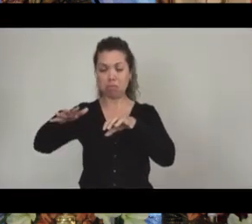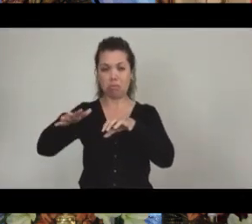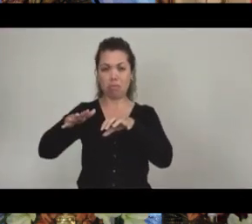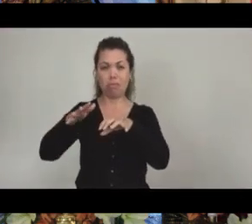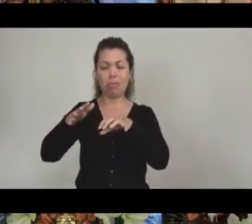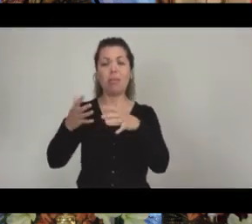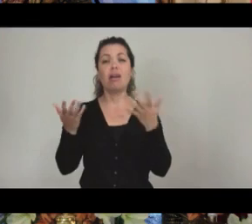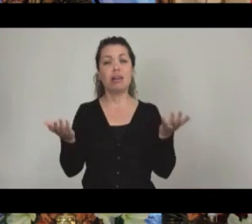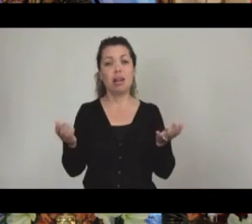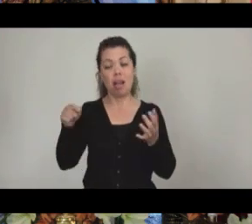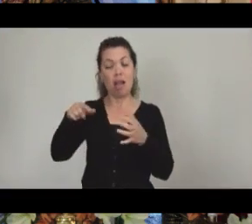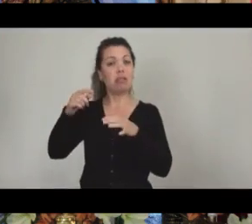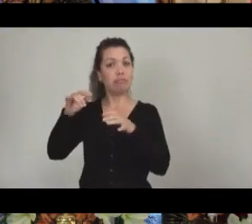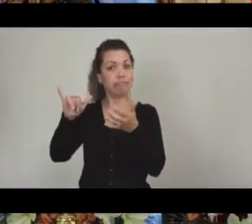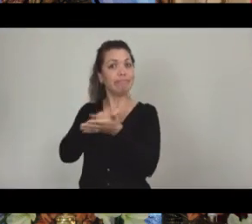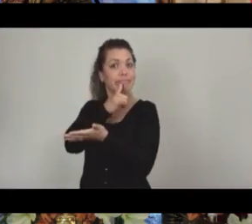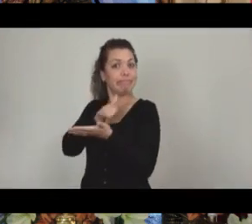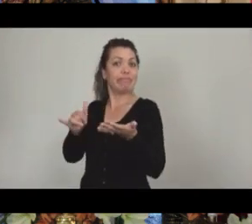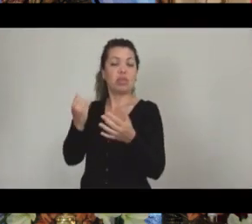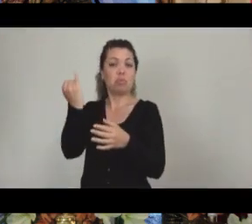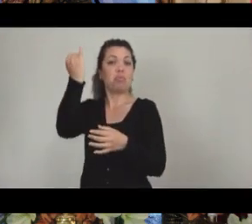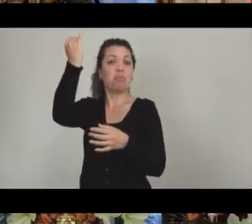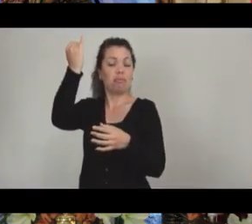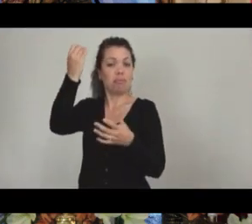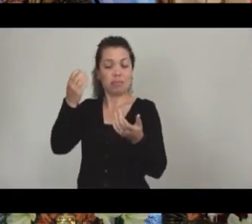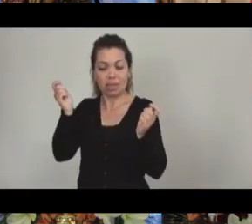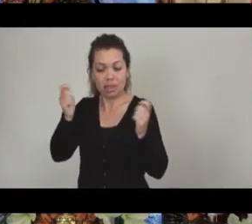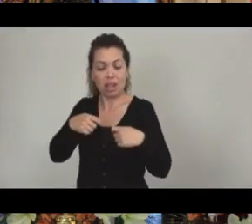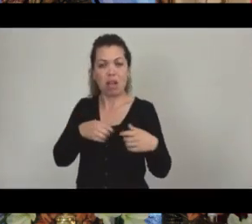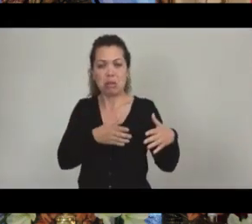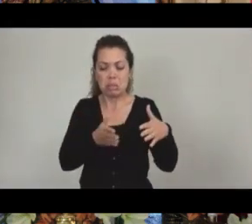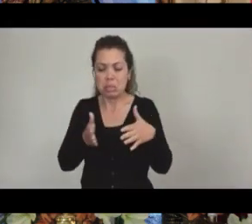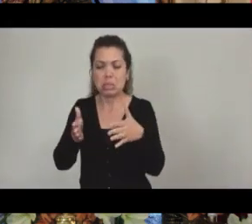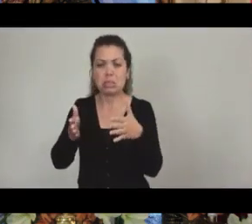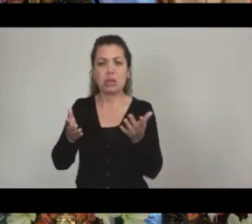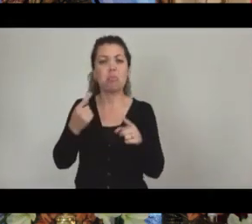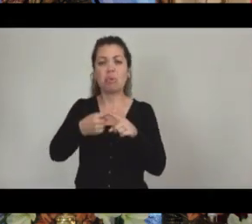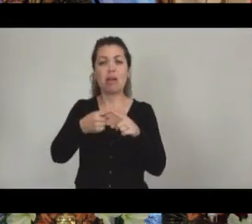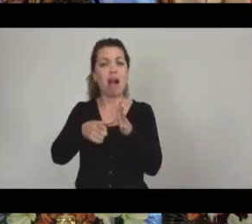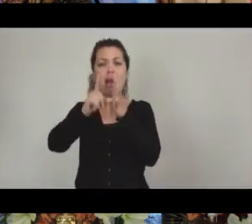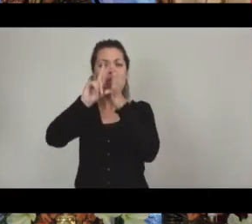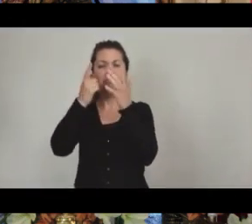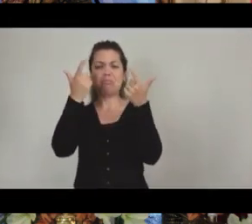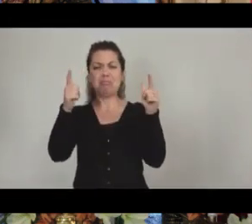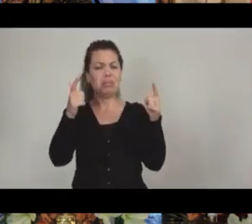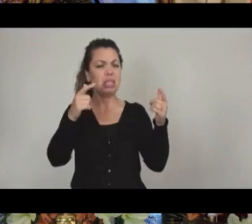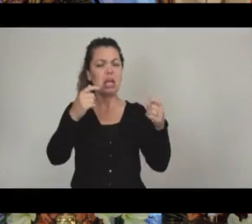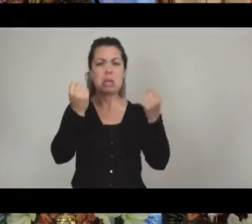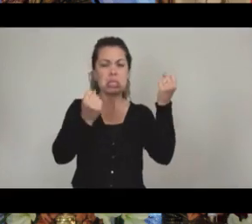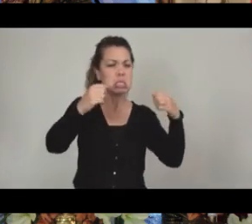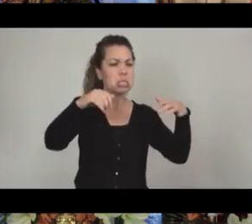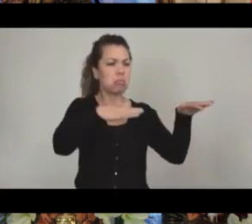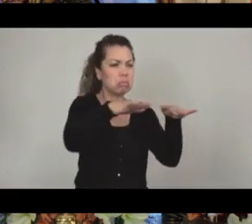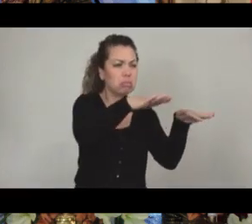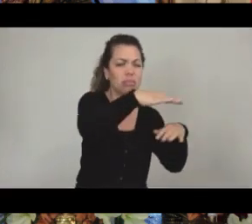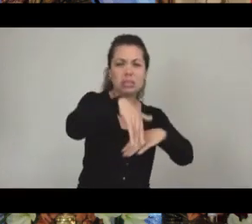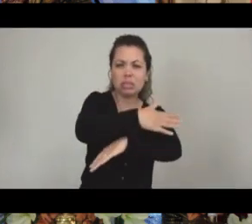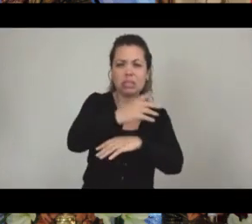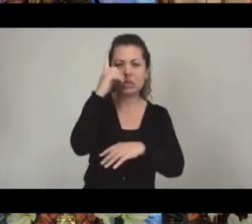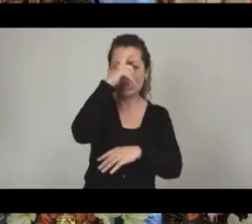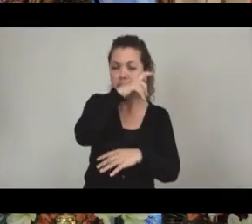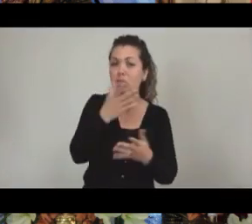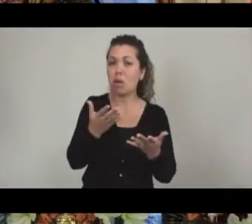face voltada para a vila de Itanhaém e seguiram viagem, dando a notícia do achado. Ao voltarem pelo mesmo caminho, teriam